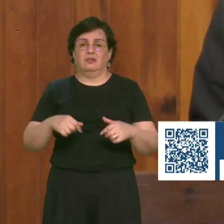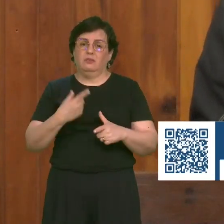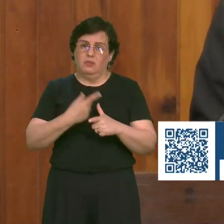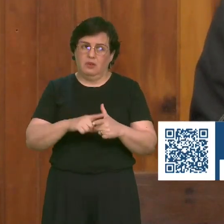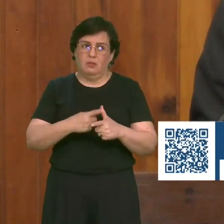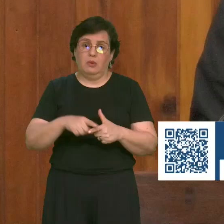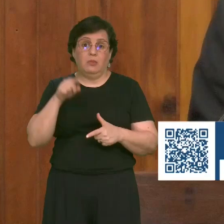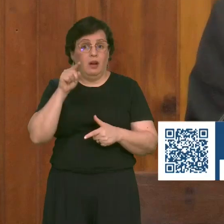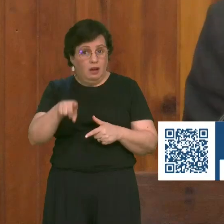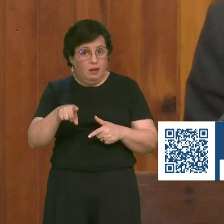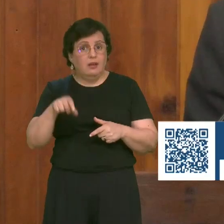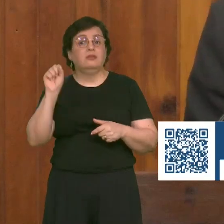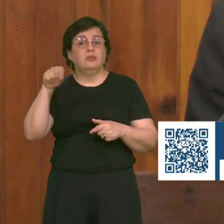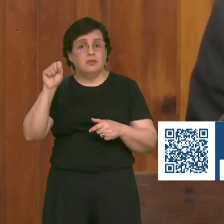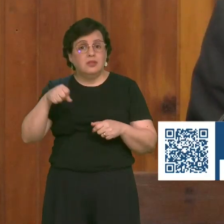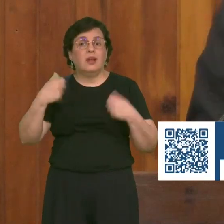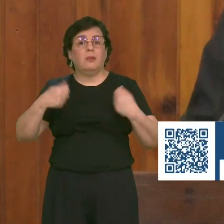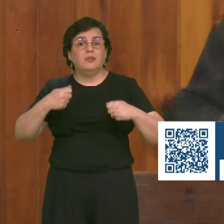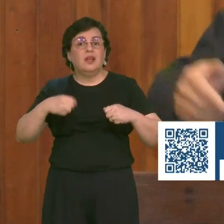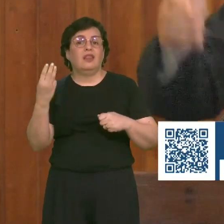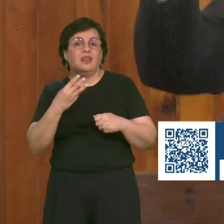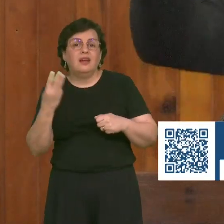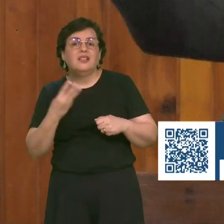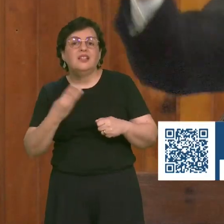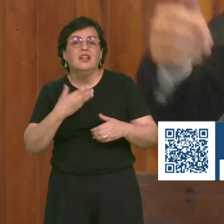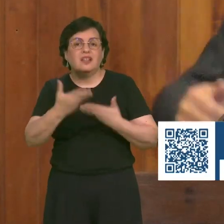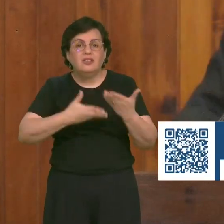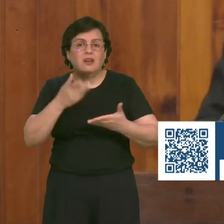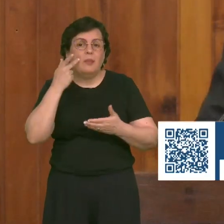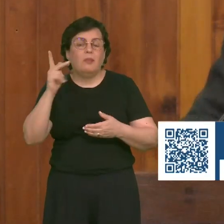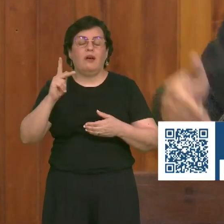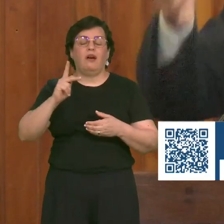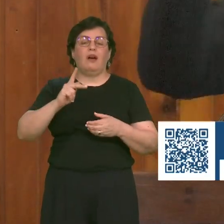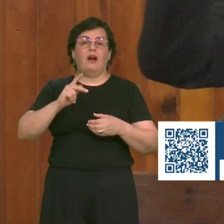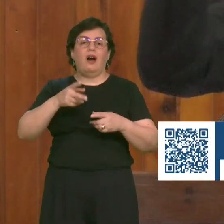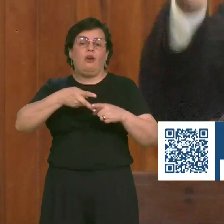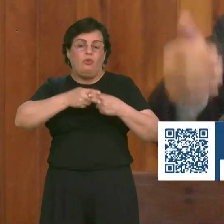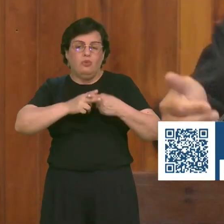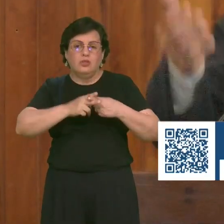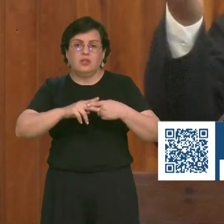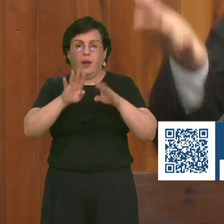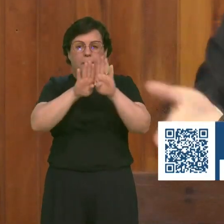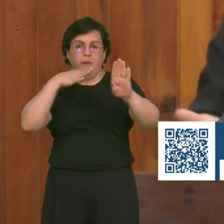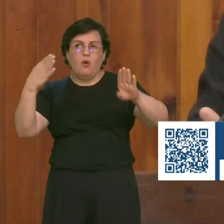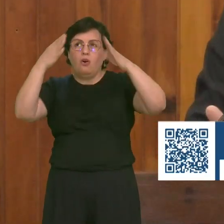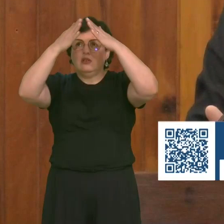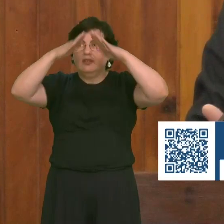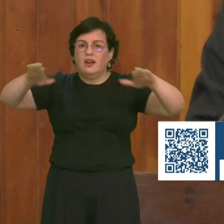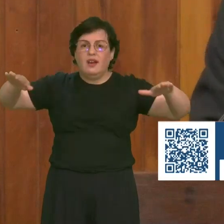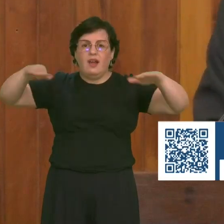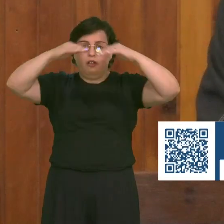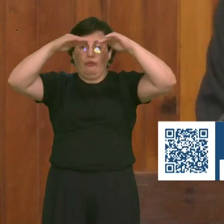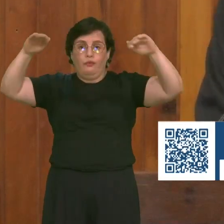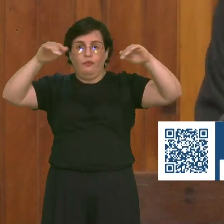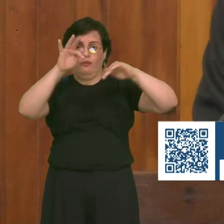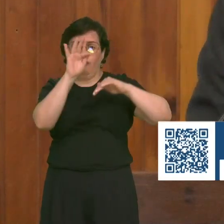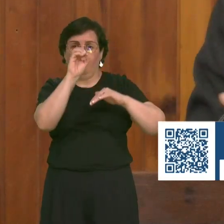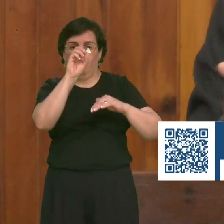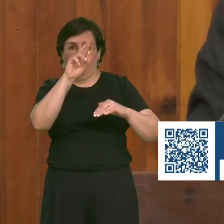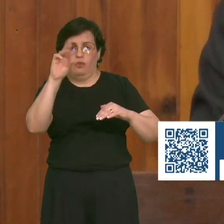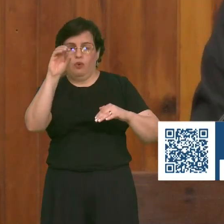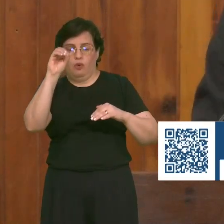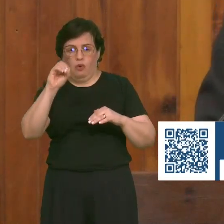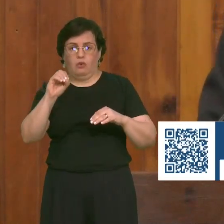ter se terceirizado Por que que não terceiriza isso para arrumar as portas lá arrumar o telhado arrumar o forro Esse Sim